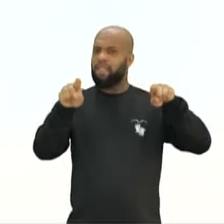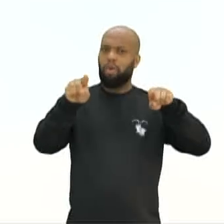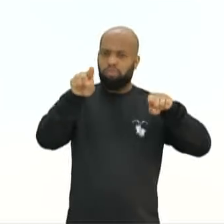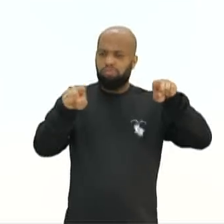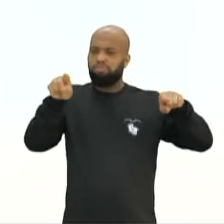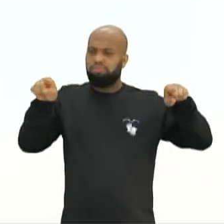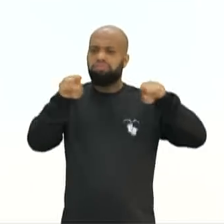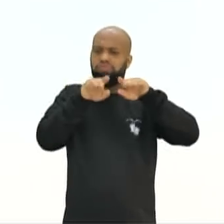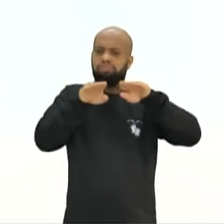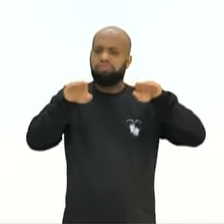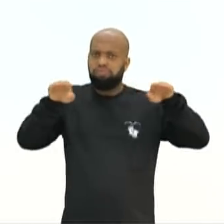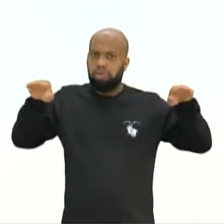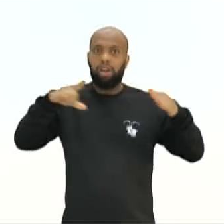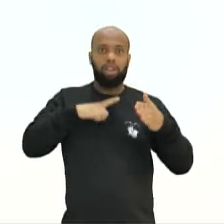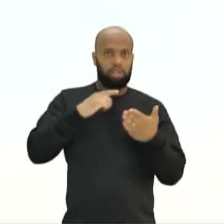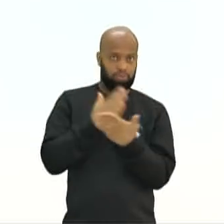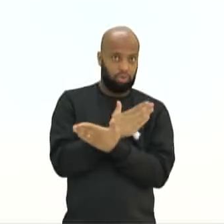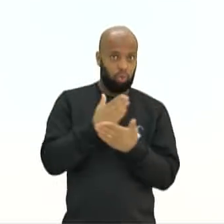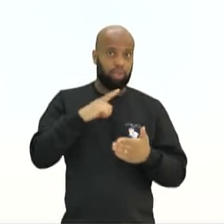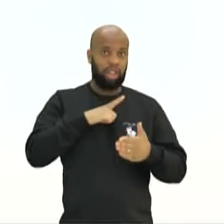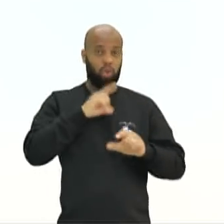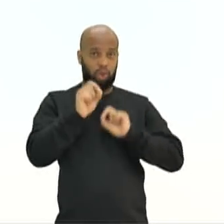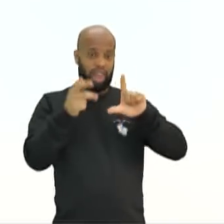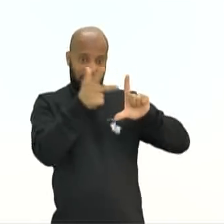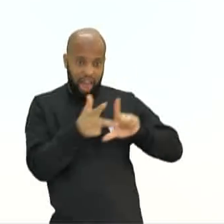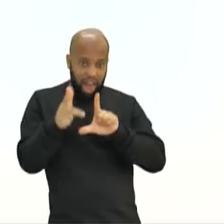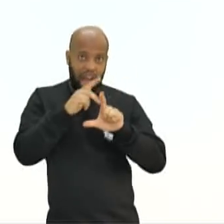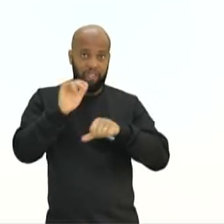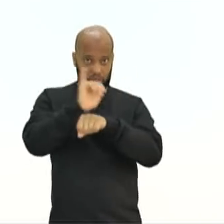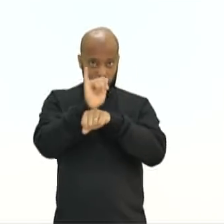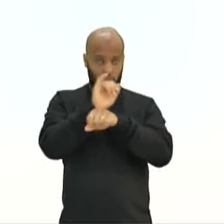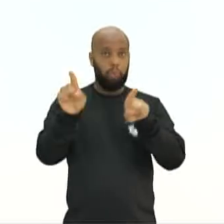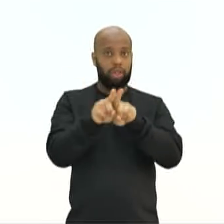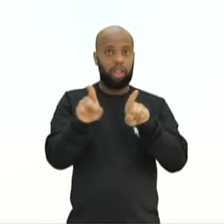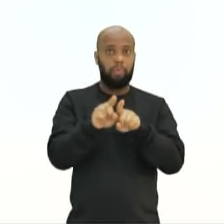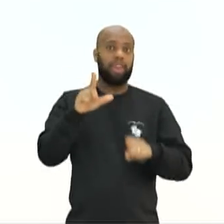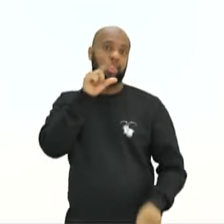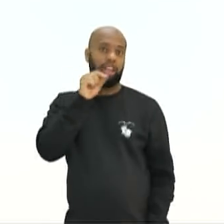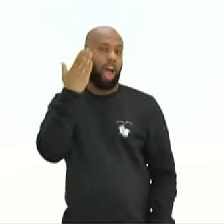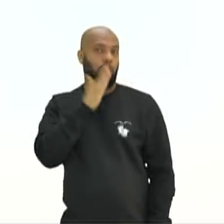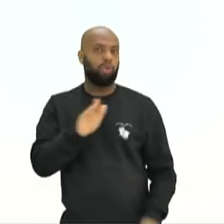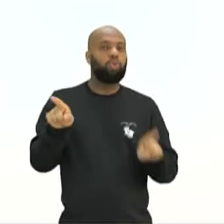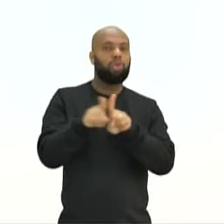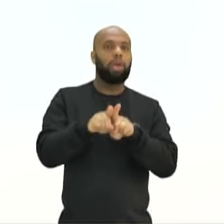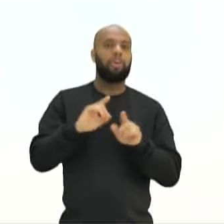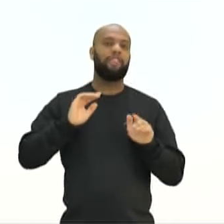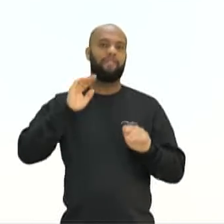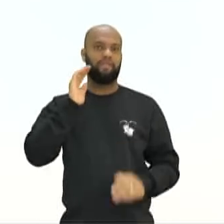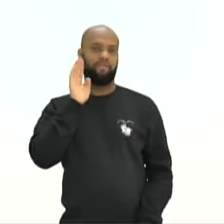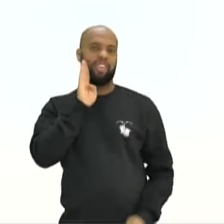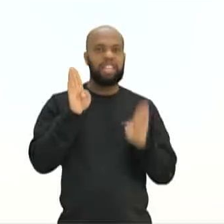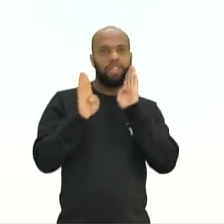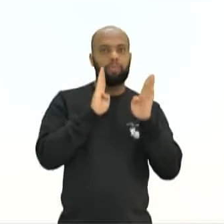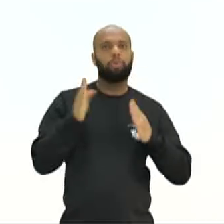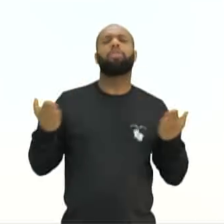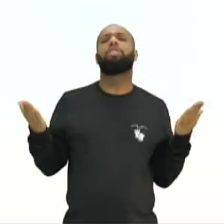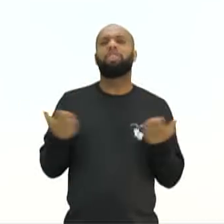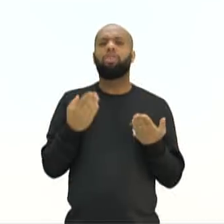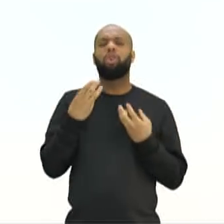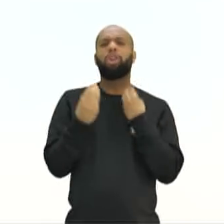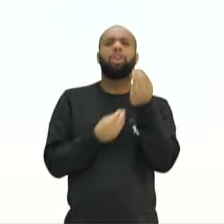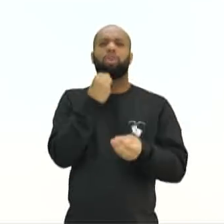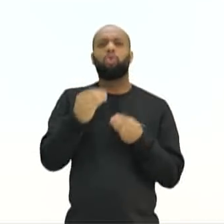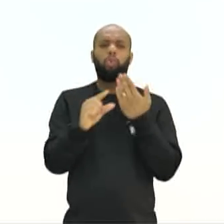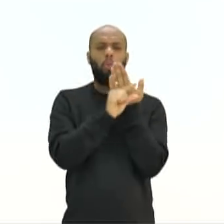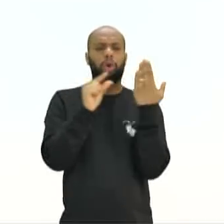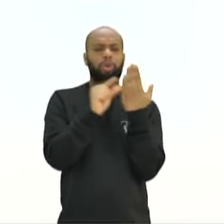algumas plataformas, incluindo aí as lives realizadas via YouTube, Twitch e Facebook. E agora, como será que o autor